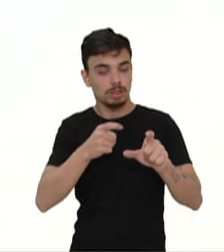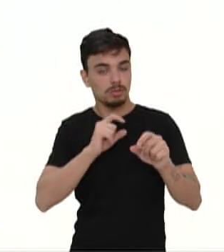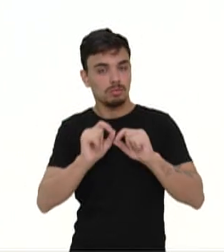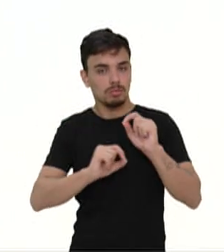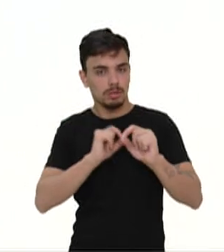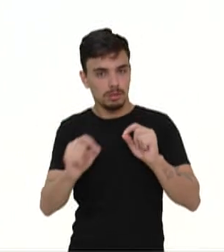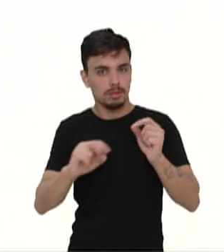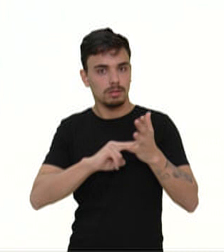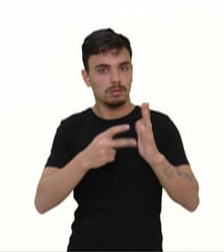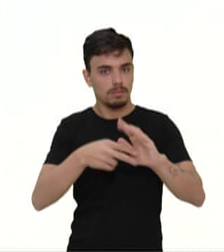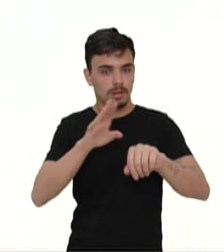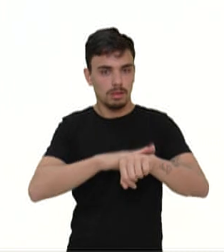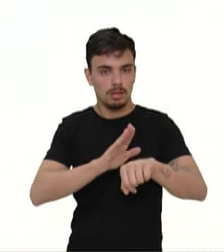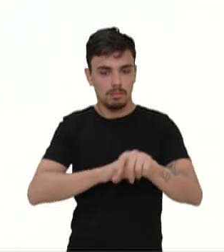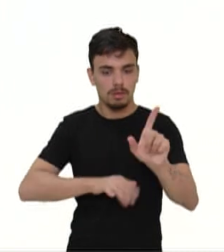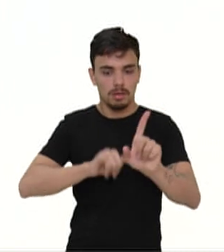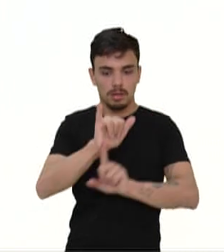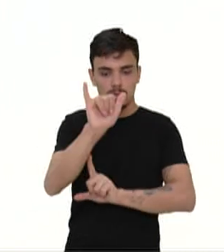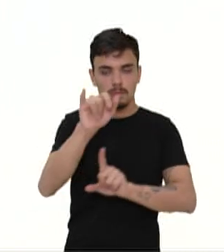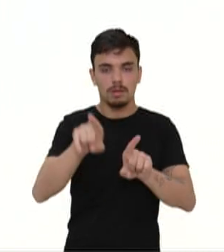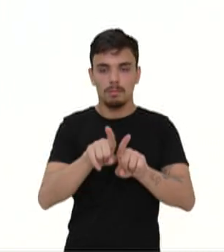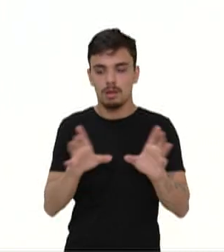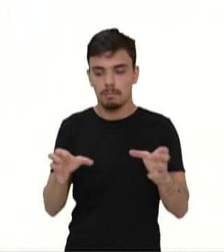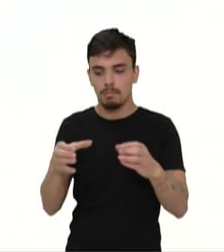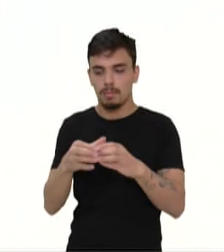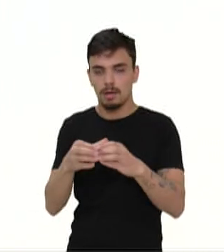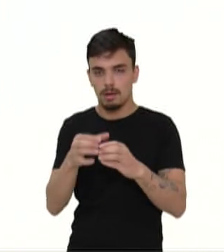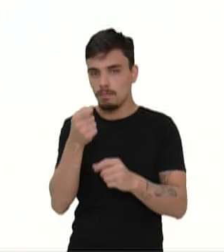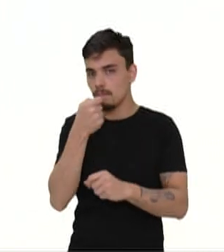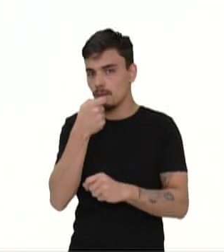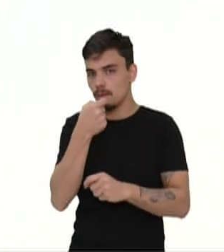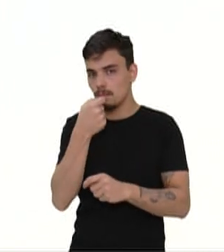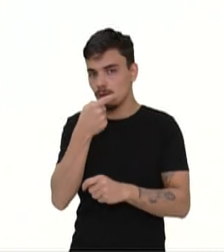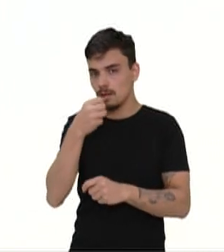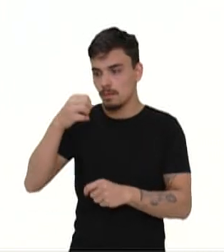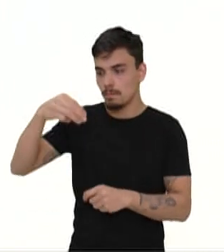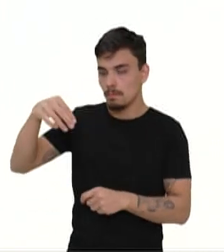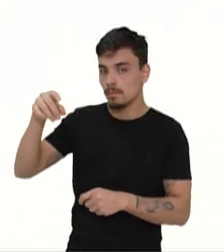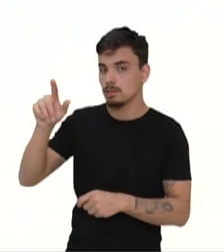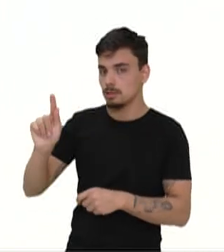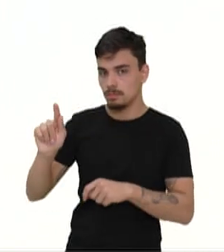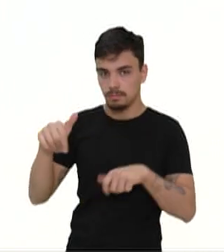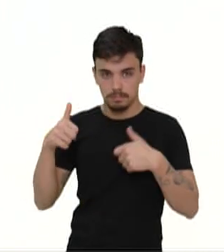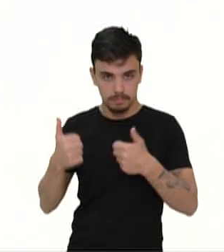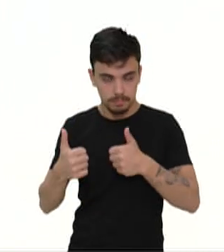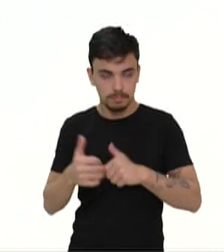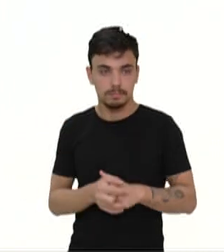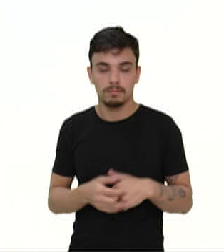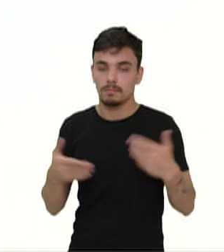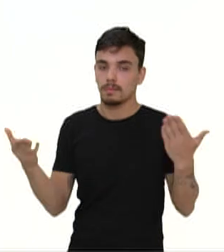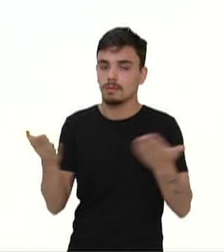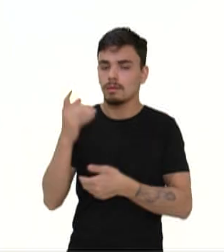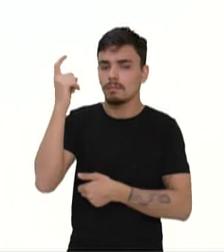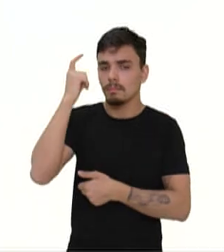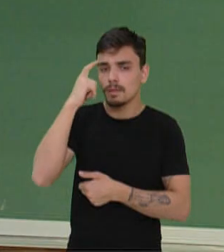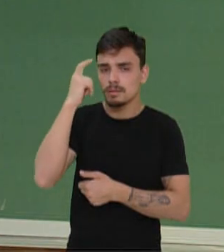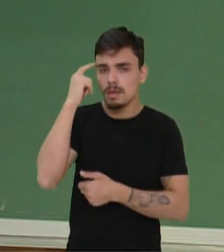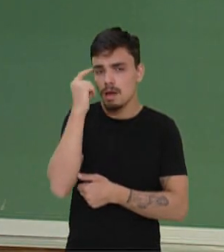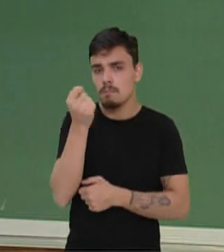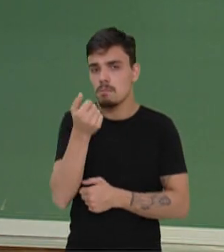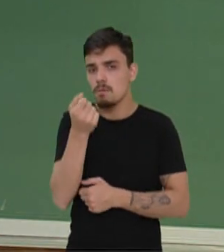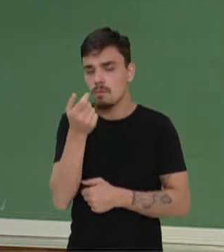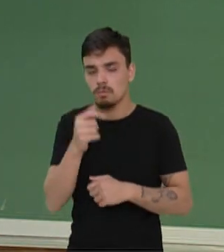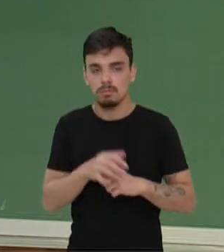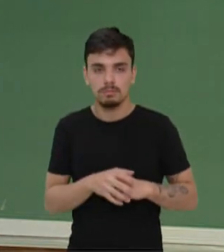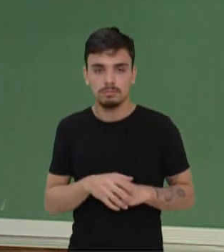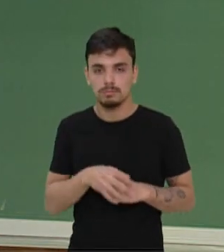Y é a concentração de antibiótico em mg, né? Miligramas, né? Agora vamos pensar um pouquinho. Se ele